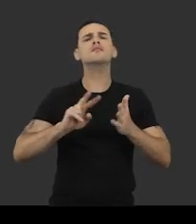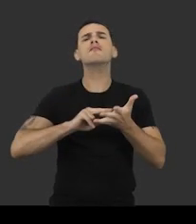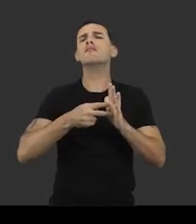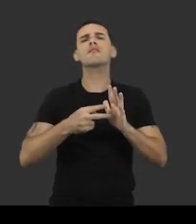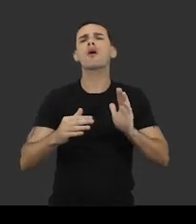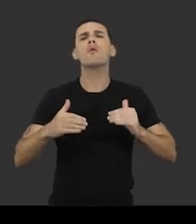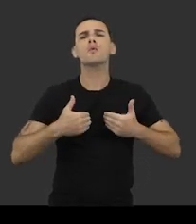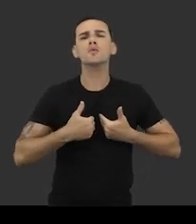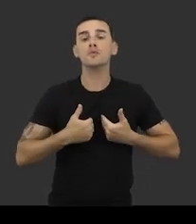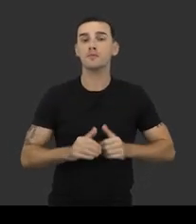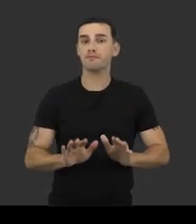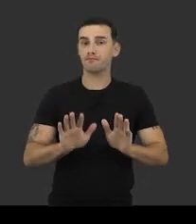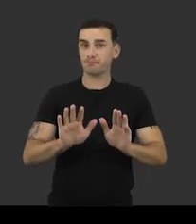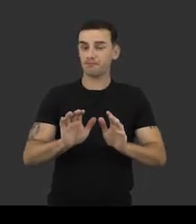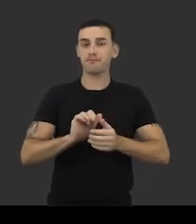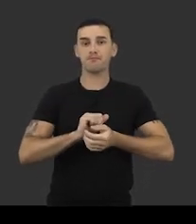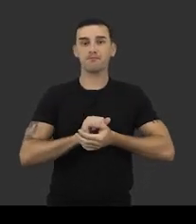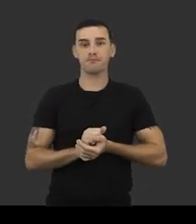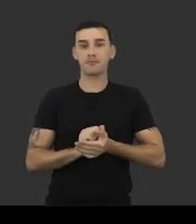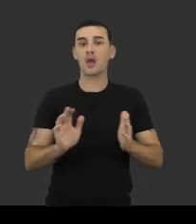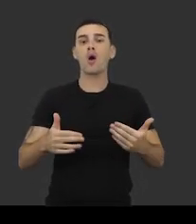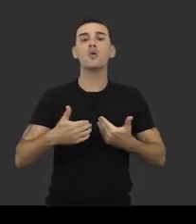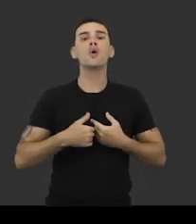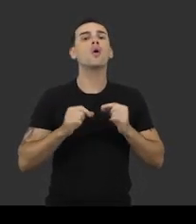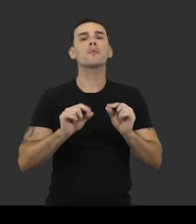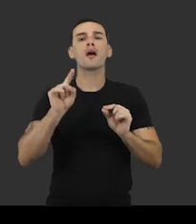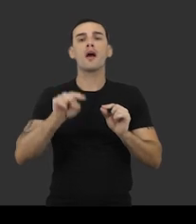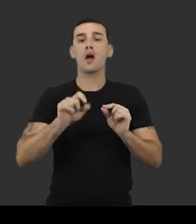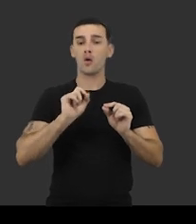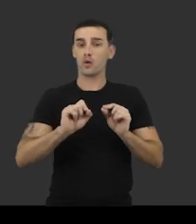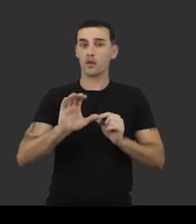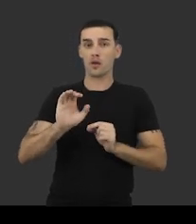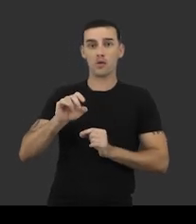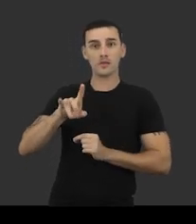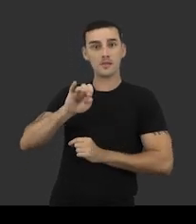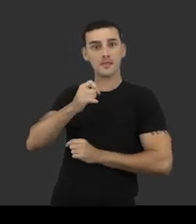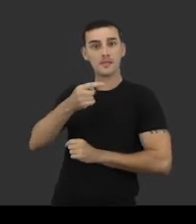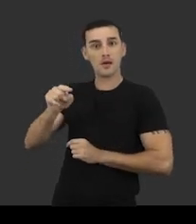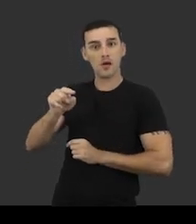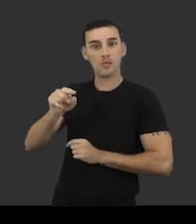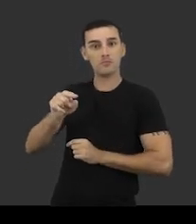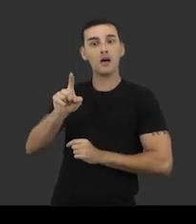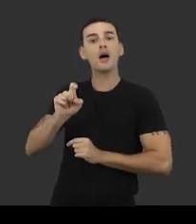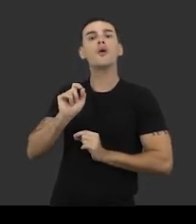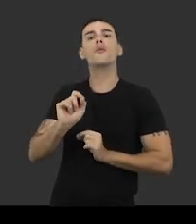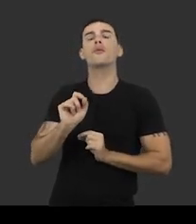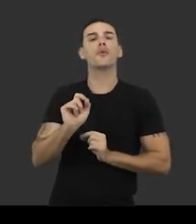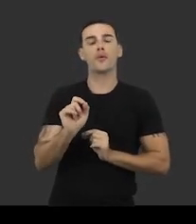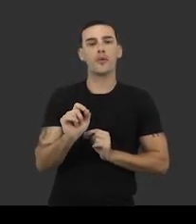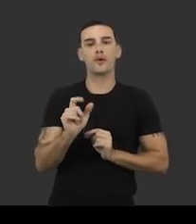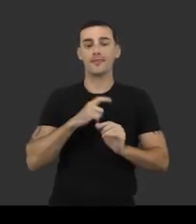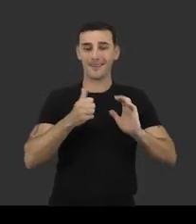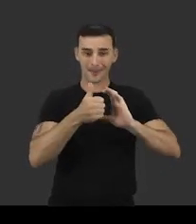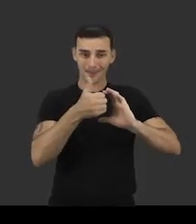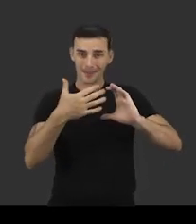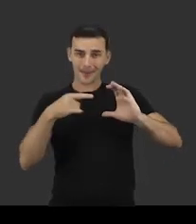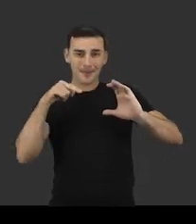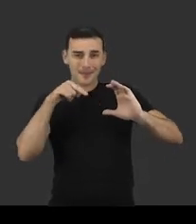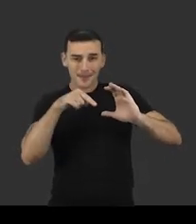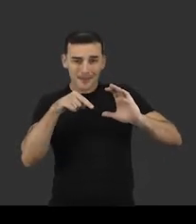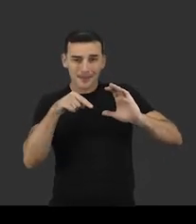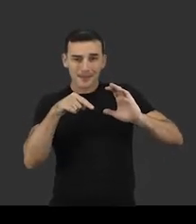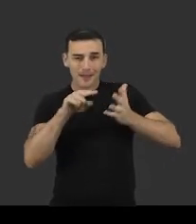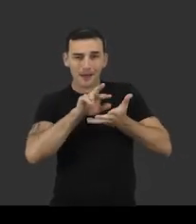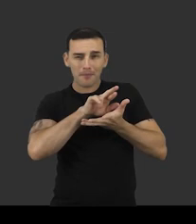autismo? O autismo, em primeiro lugar, ele é uma condição, né? Ele é uma condição que tem como